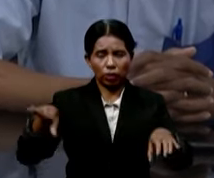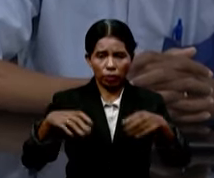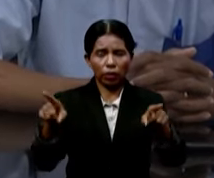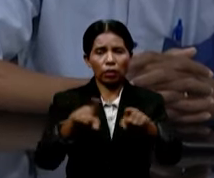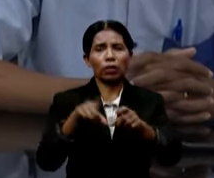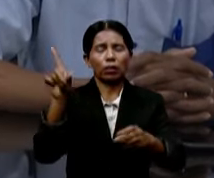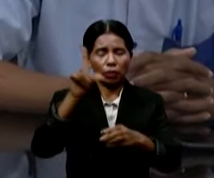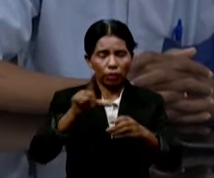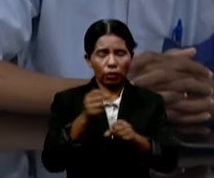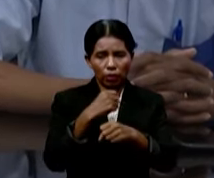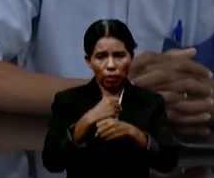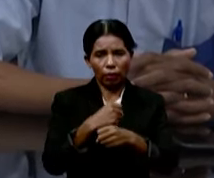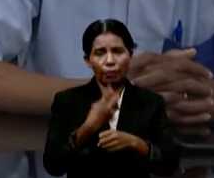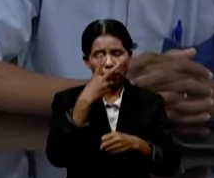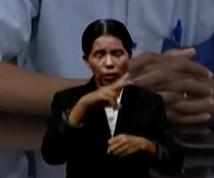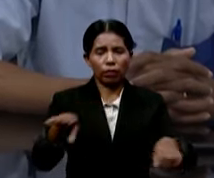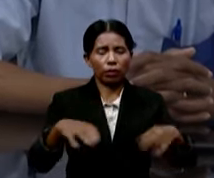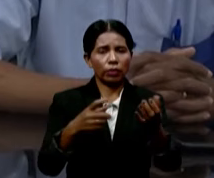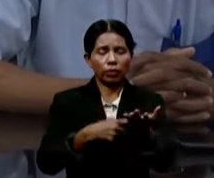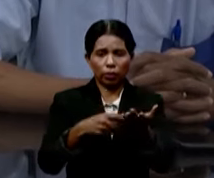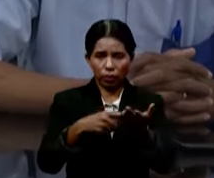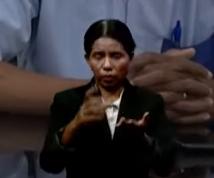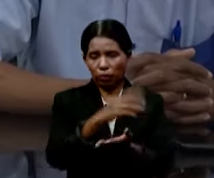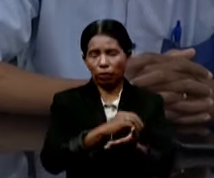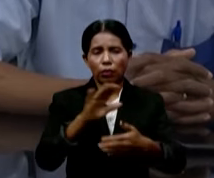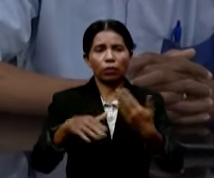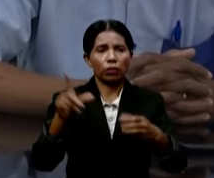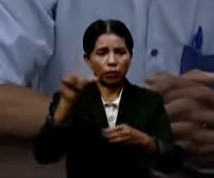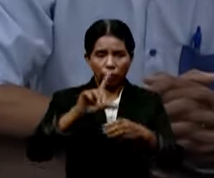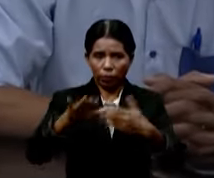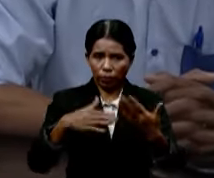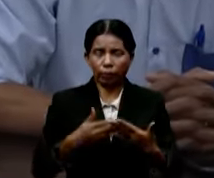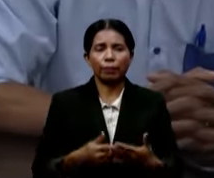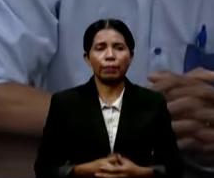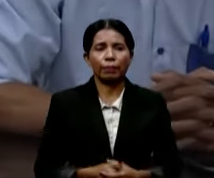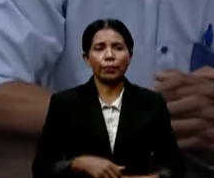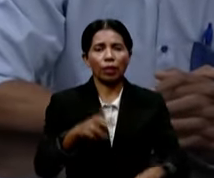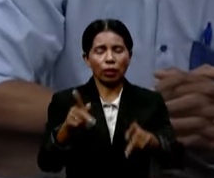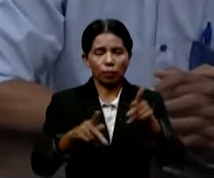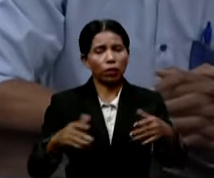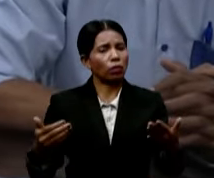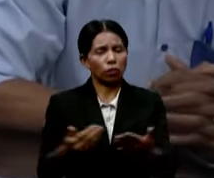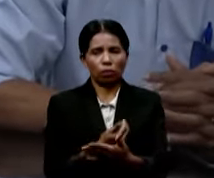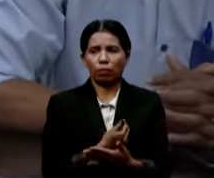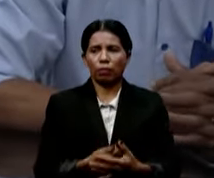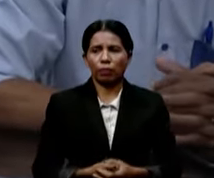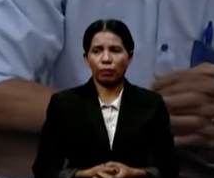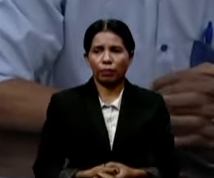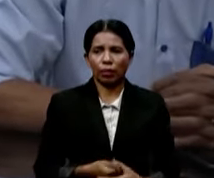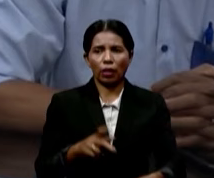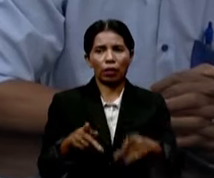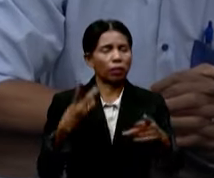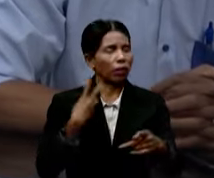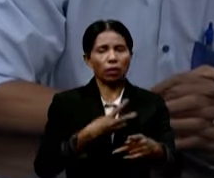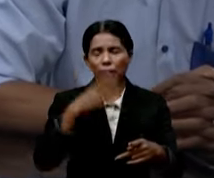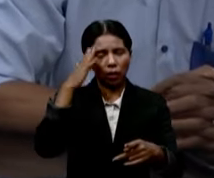halo mejoramiento va servicio técnico no se está en laboratorio unión. Ema ser nema fue un hoto que dan. Ema nema magamila